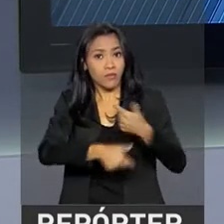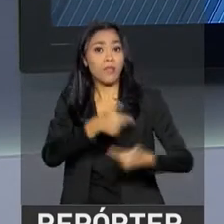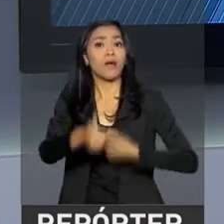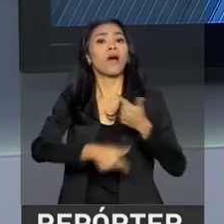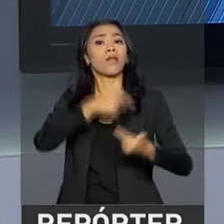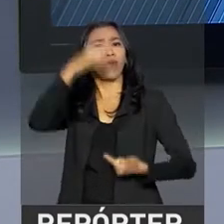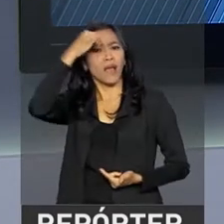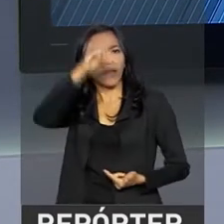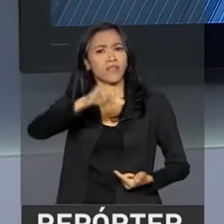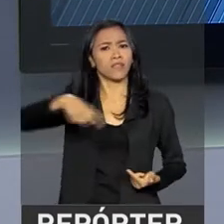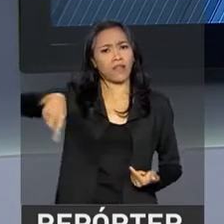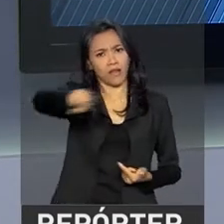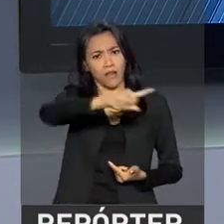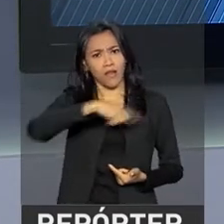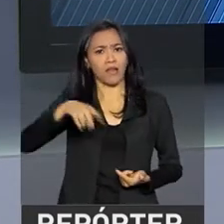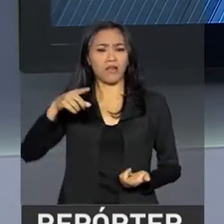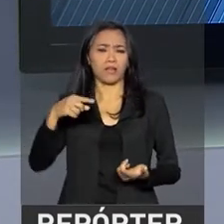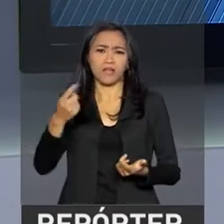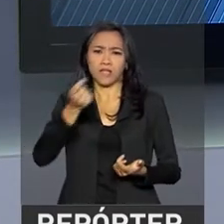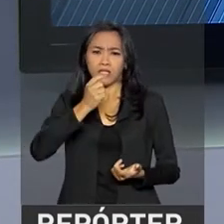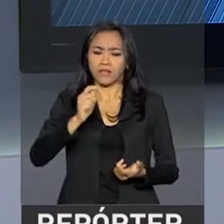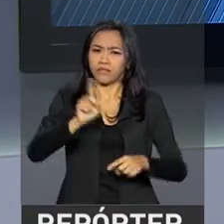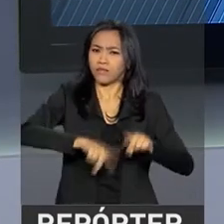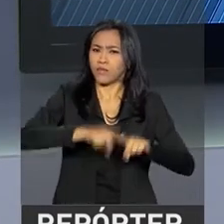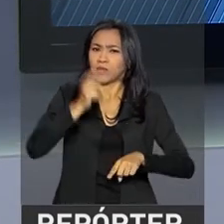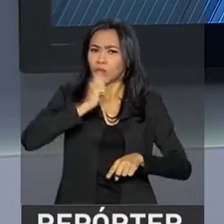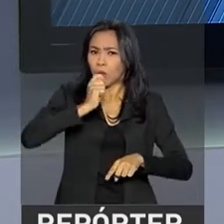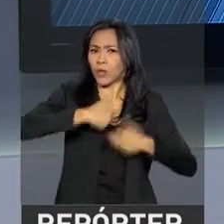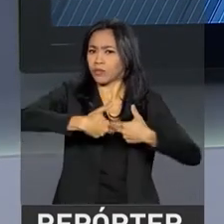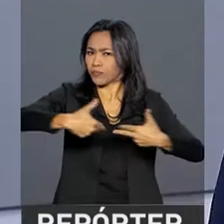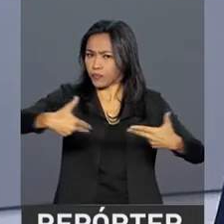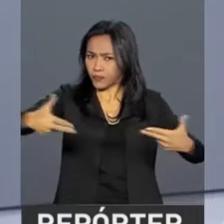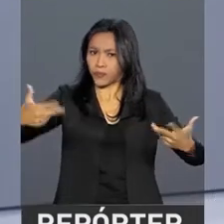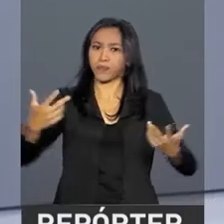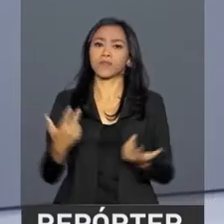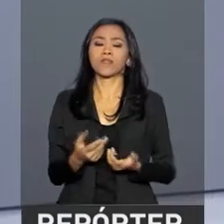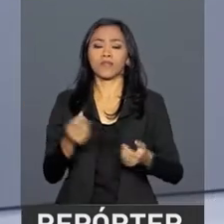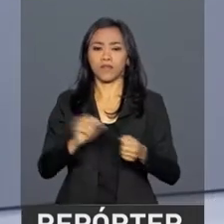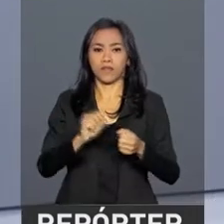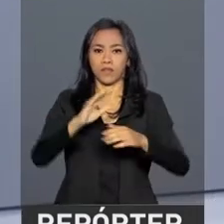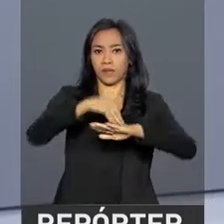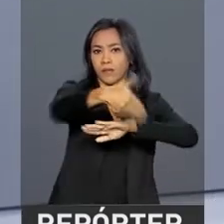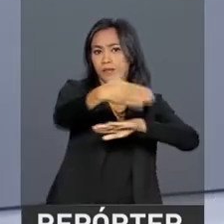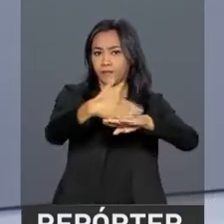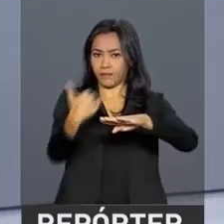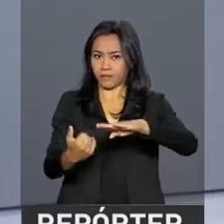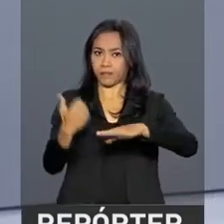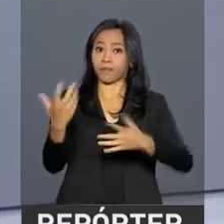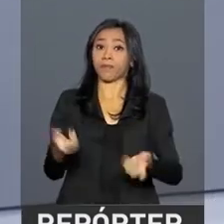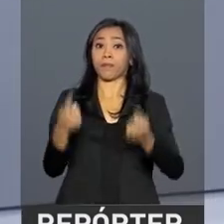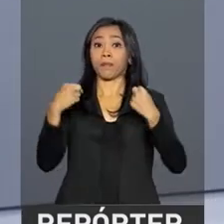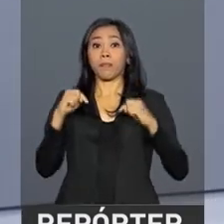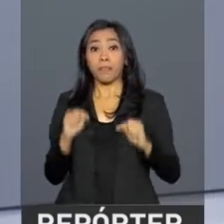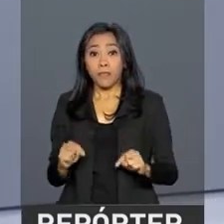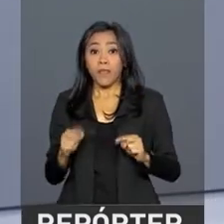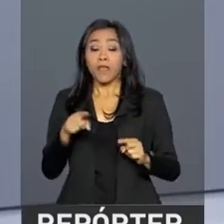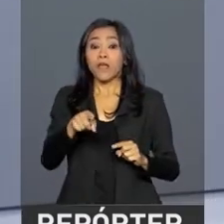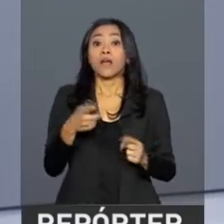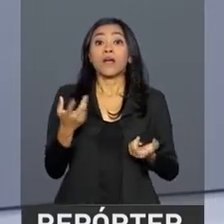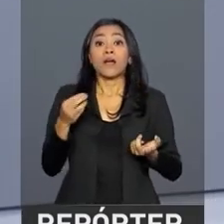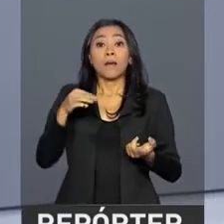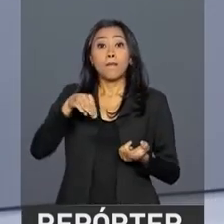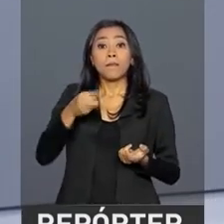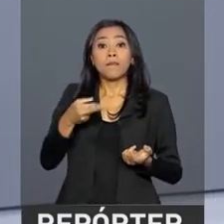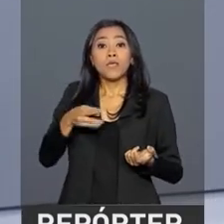produtos contrabandeados pela fronteira brasileira o número de conexões de micro e mini geração de